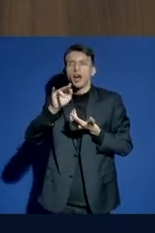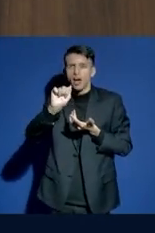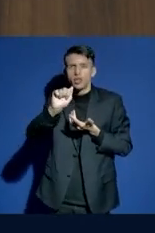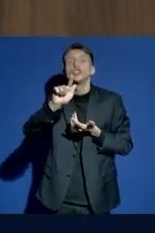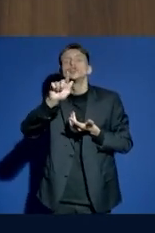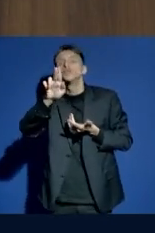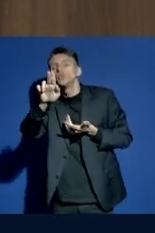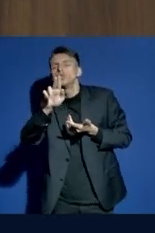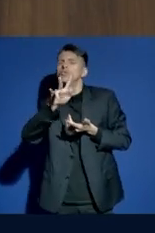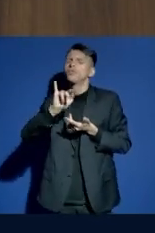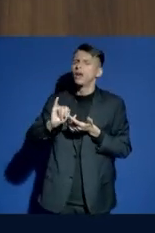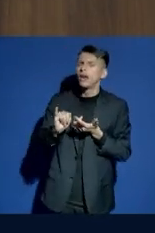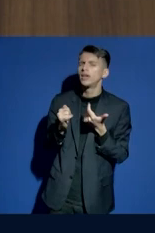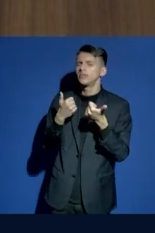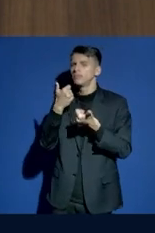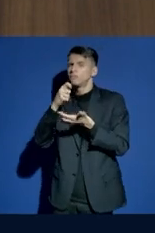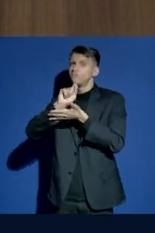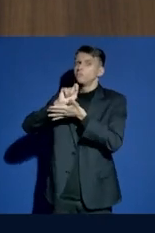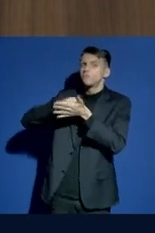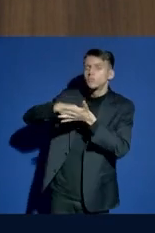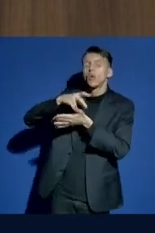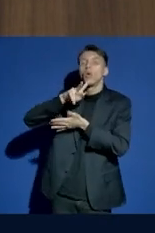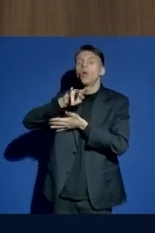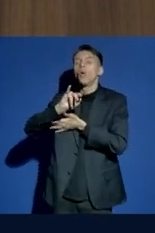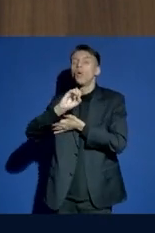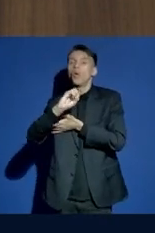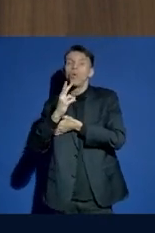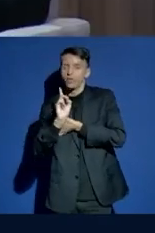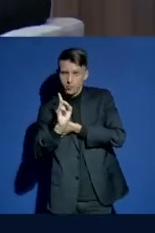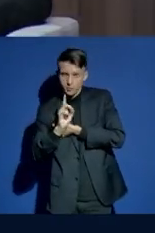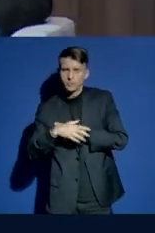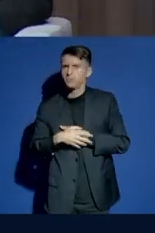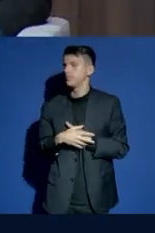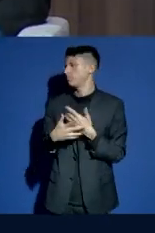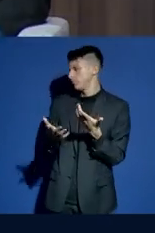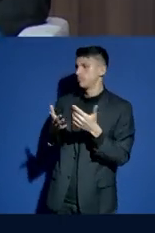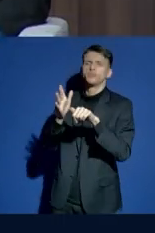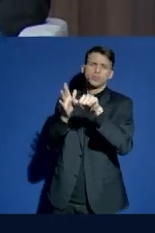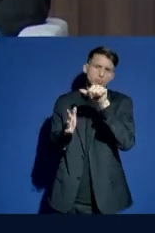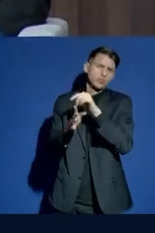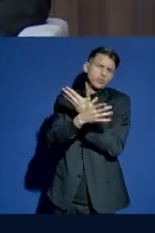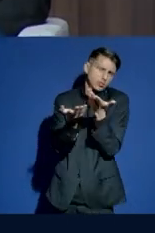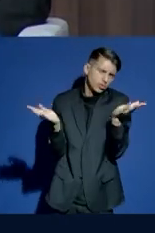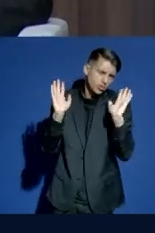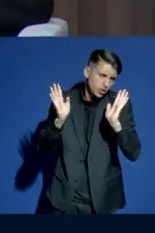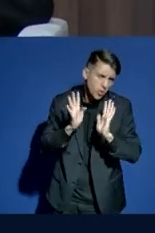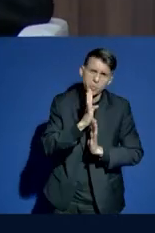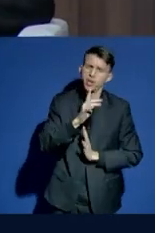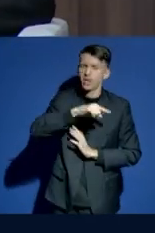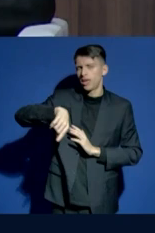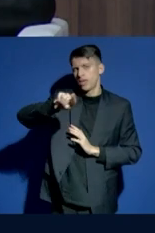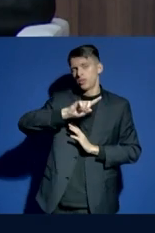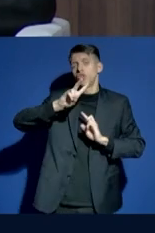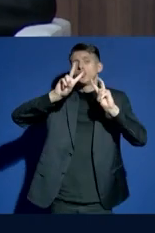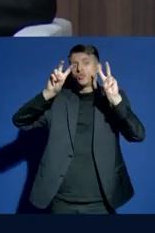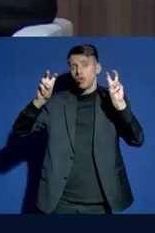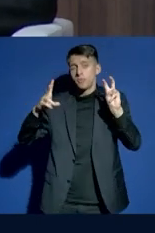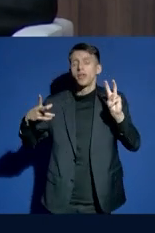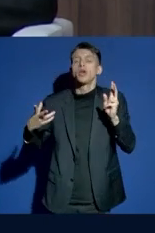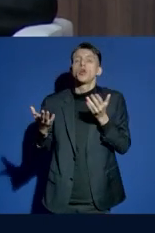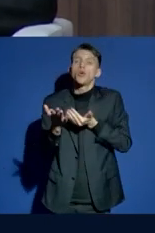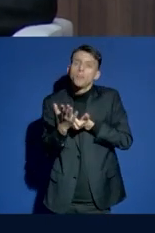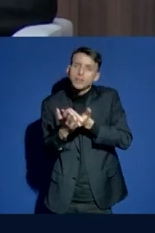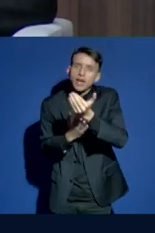se a gente vai não vai como é que o senhor vê essa situação é primeiro todos conhecem já a minha posição pública com relação à privatização